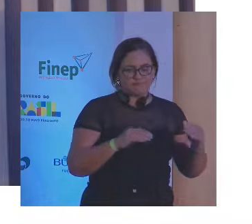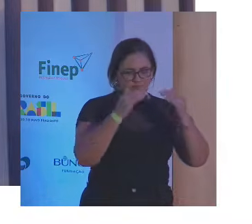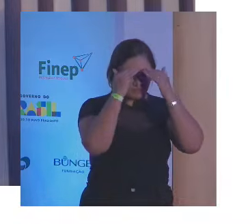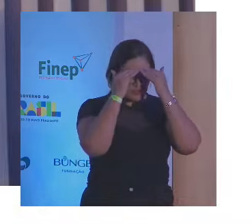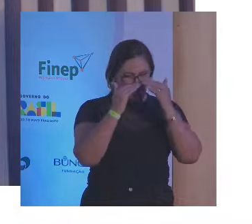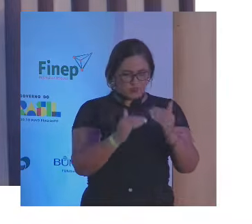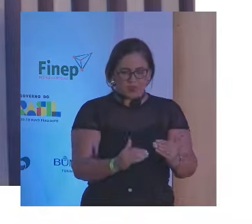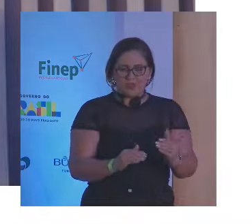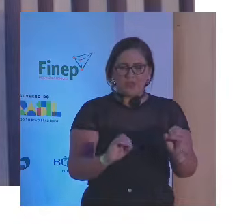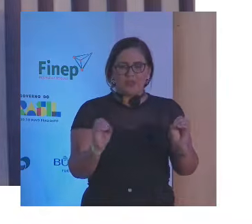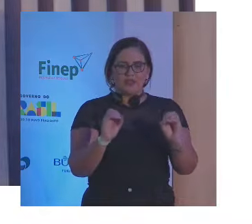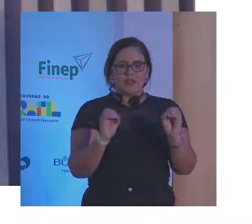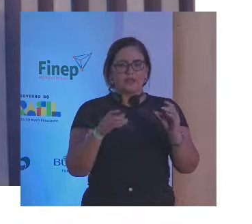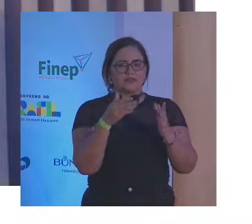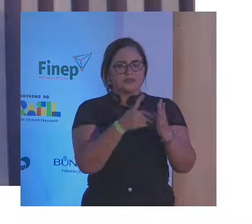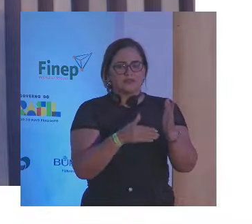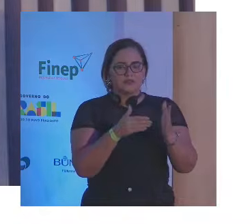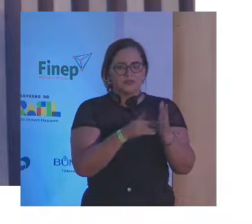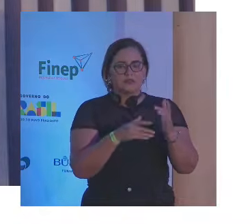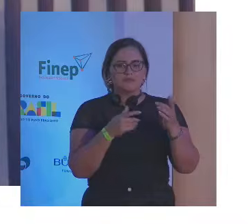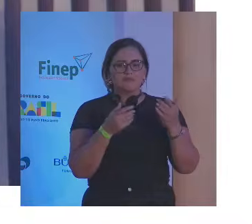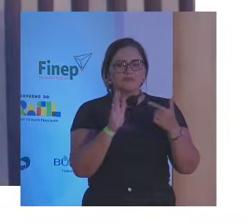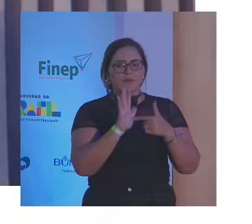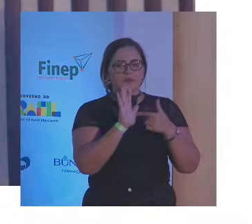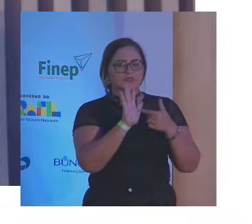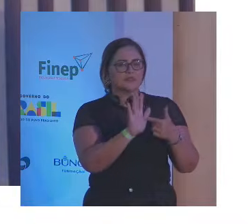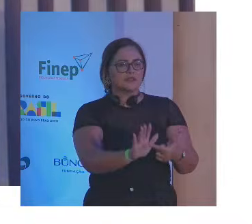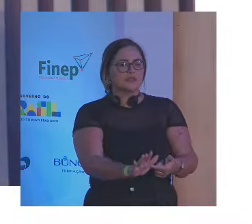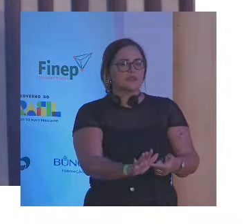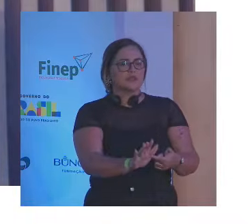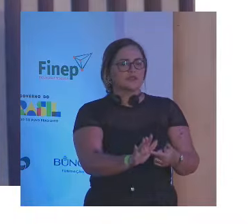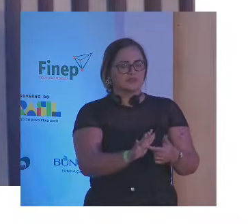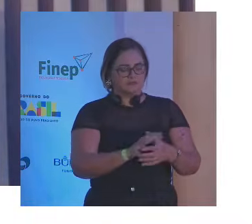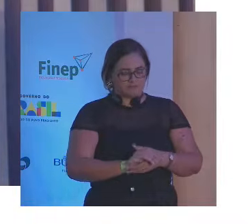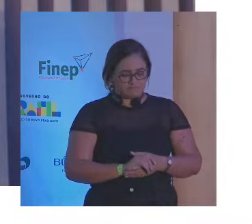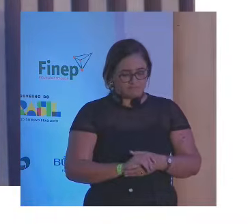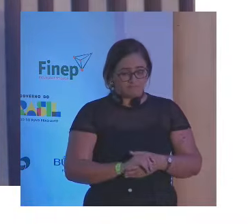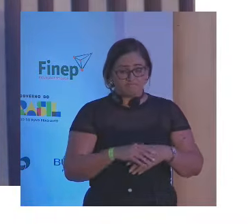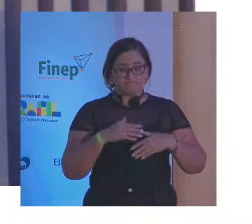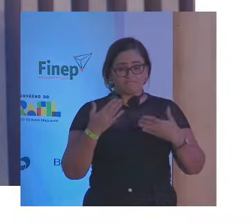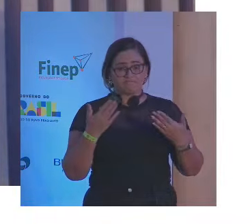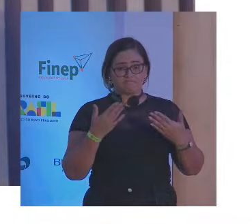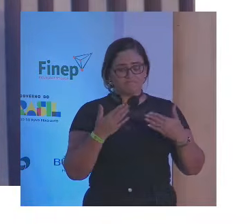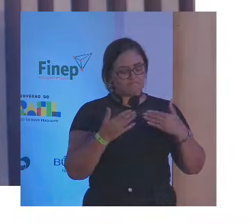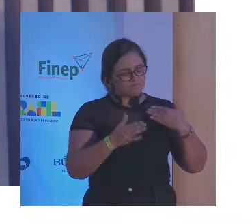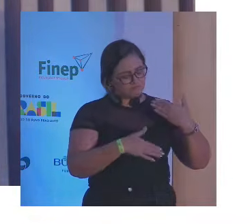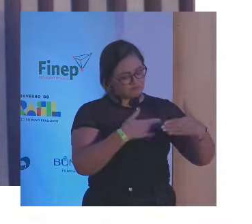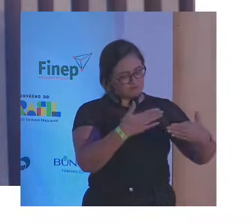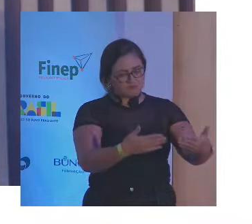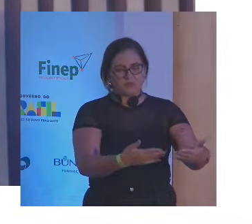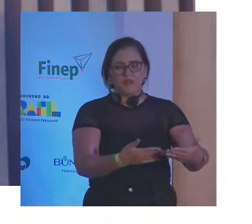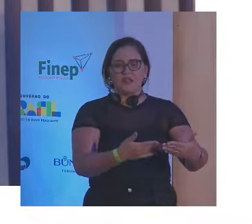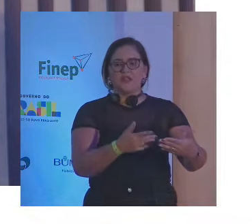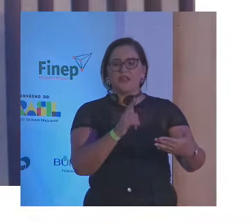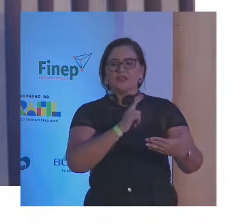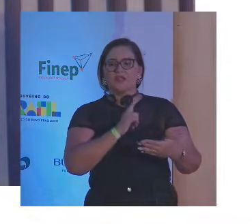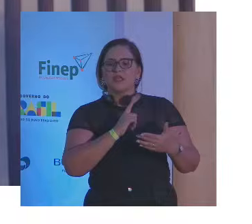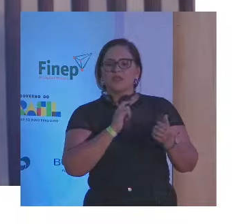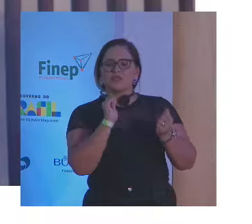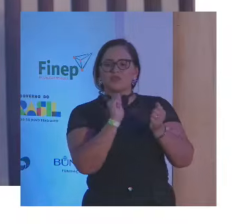respeitar essas fronteiras, sem necessidade de apresentar um passaporte. E nesse transporte, eles